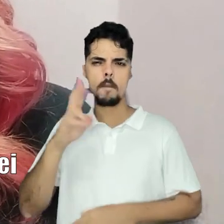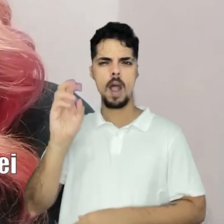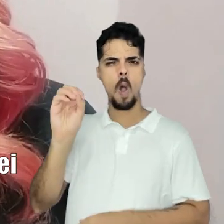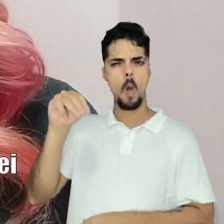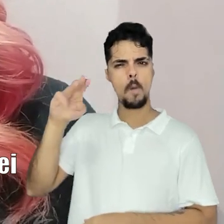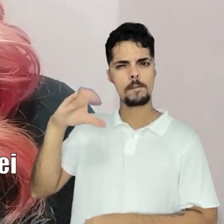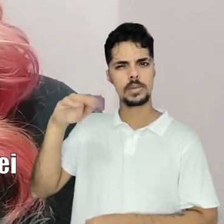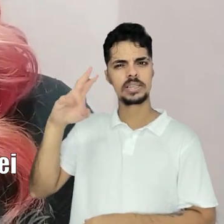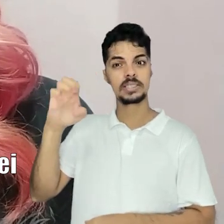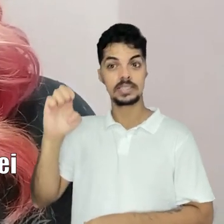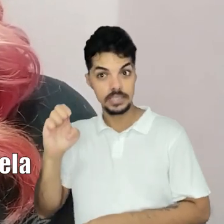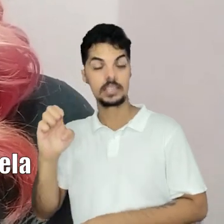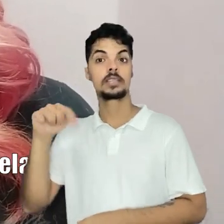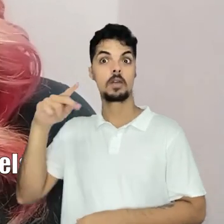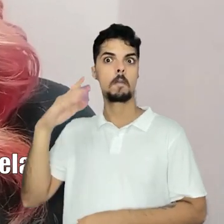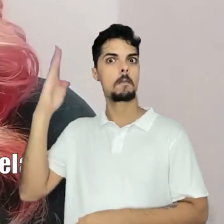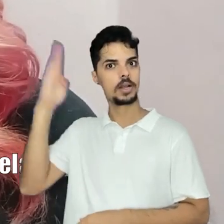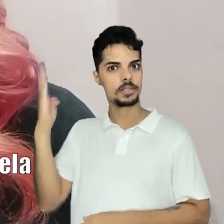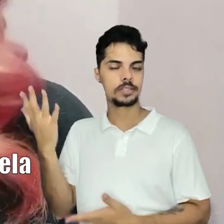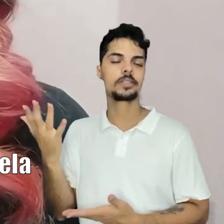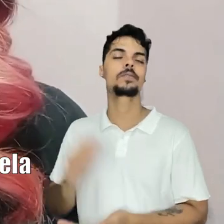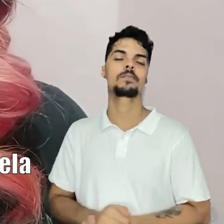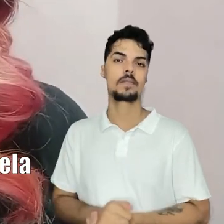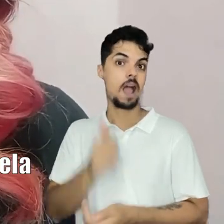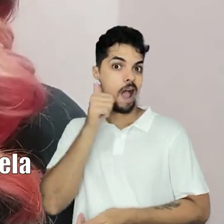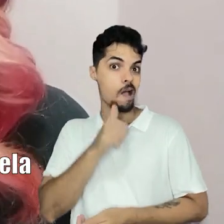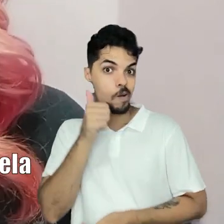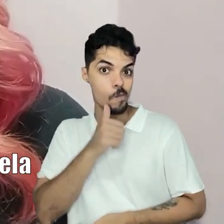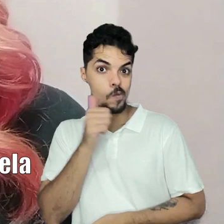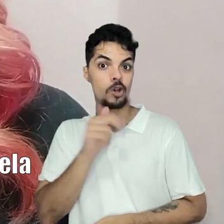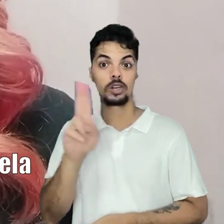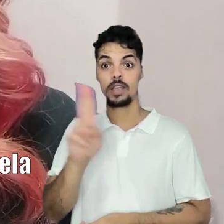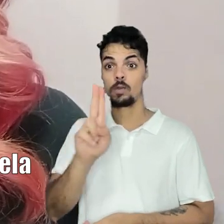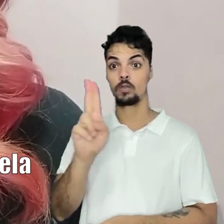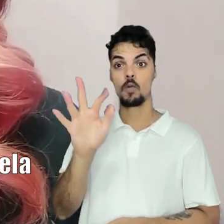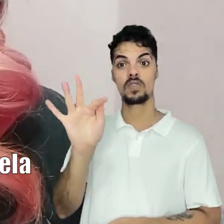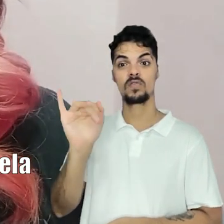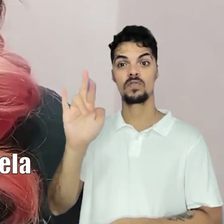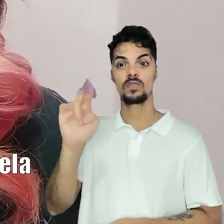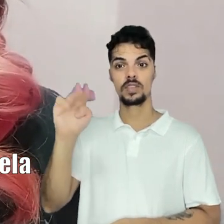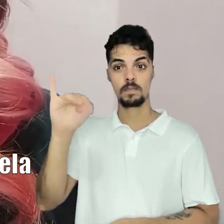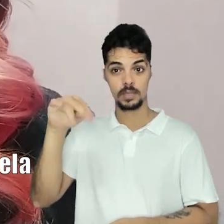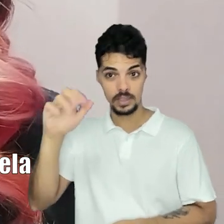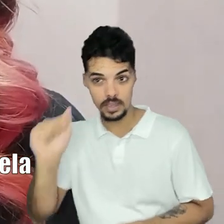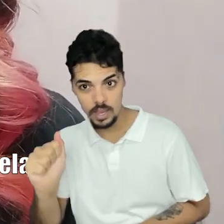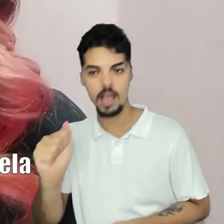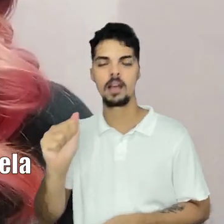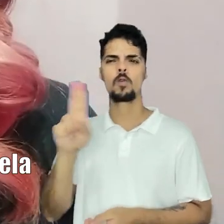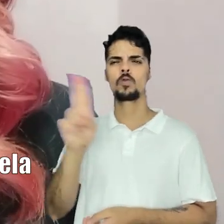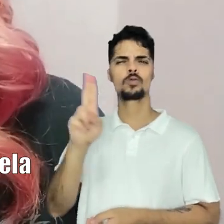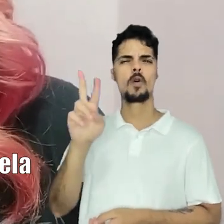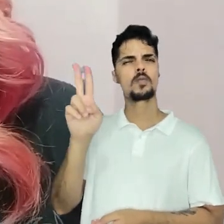outro dado que aborda a primeira romancista mulher brasileira. O nome dela era Firmina, ela publicou a obra